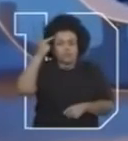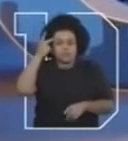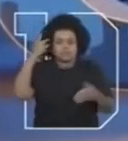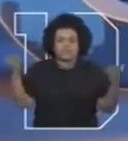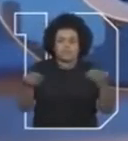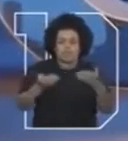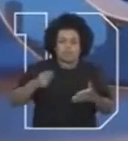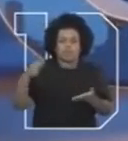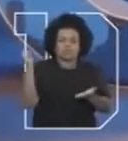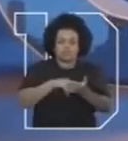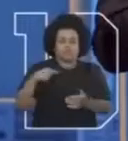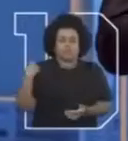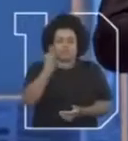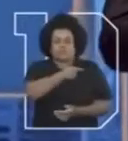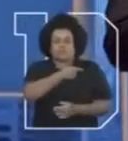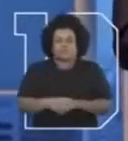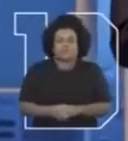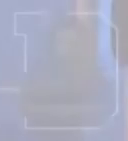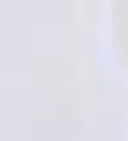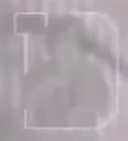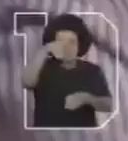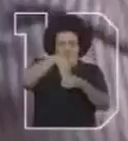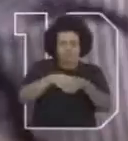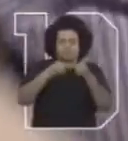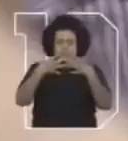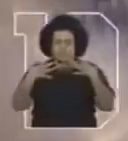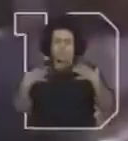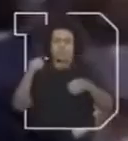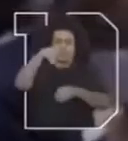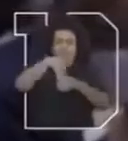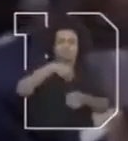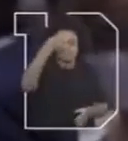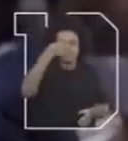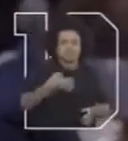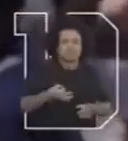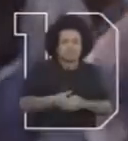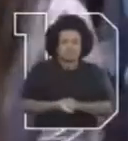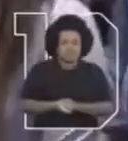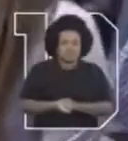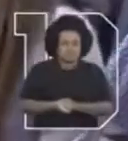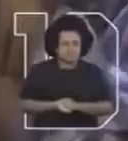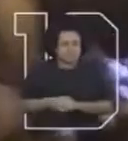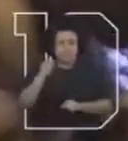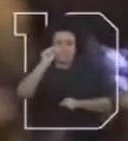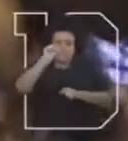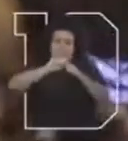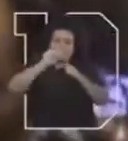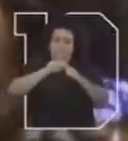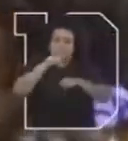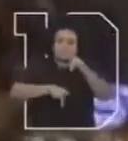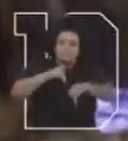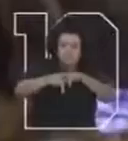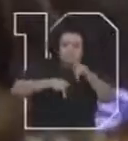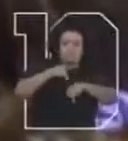Paulistano. E agora, chegou a nossa vez. Vote bem, vote direito. O que você